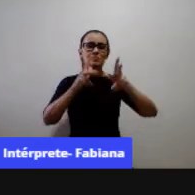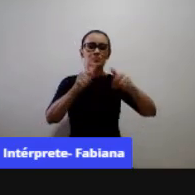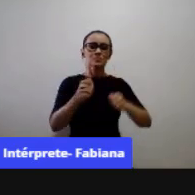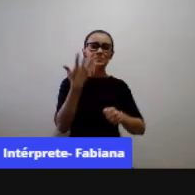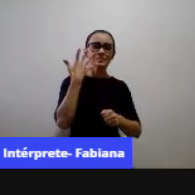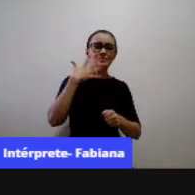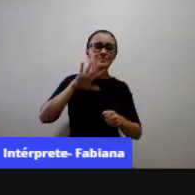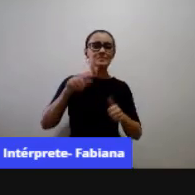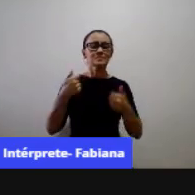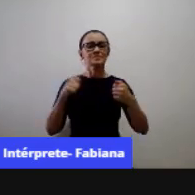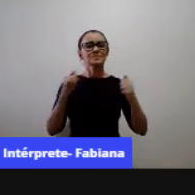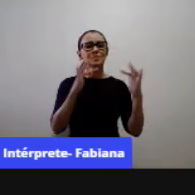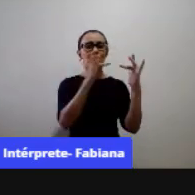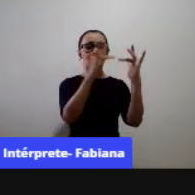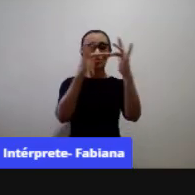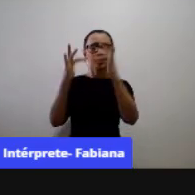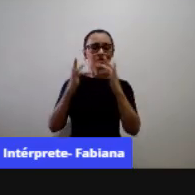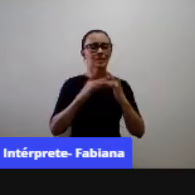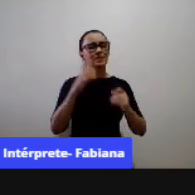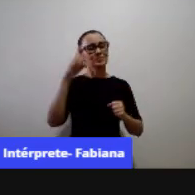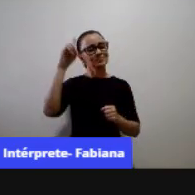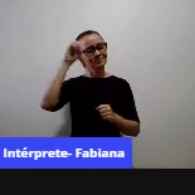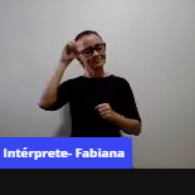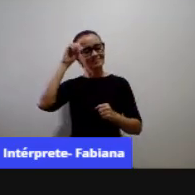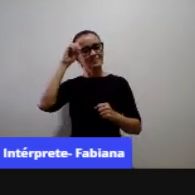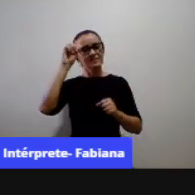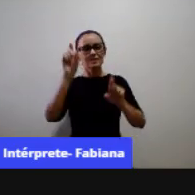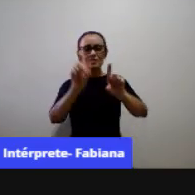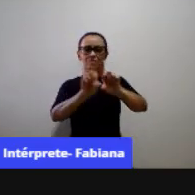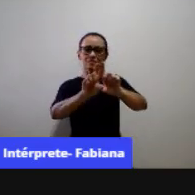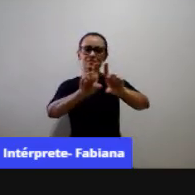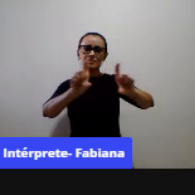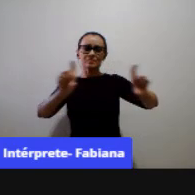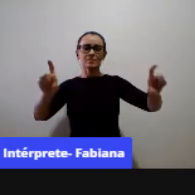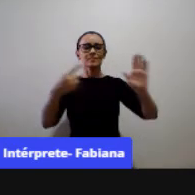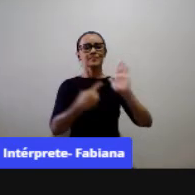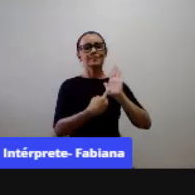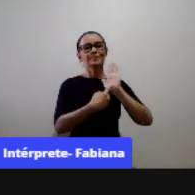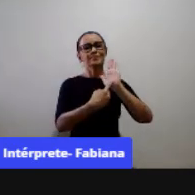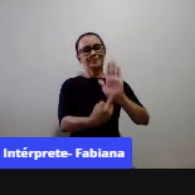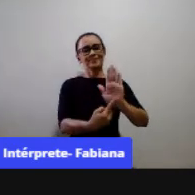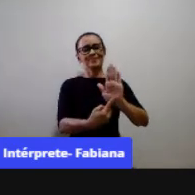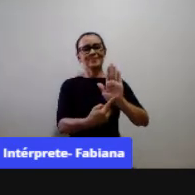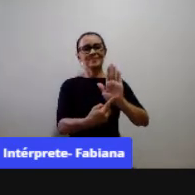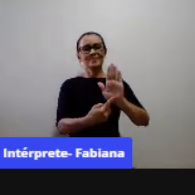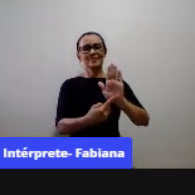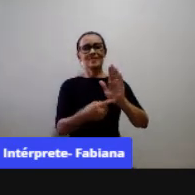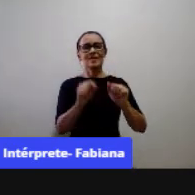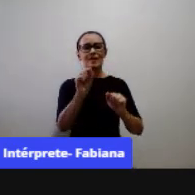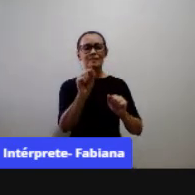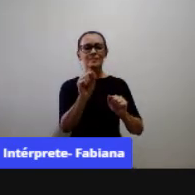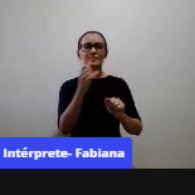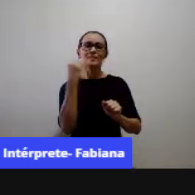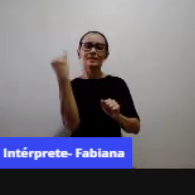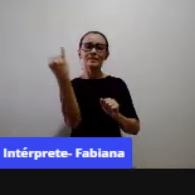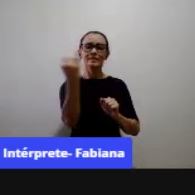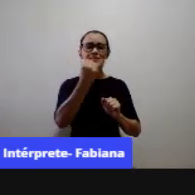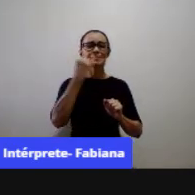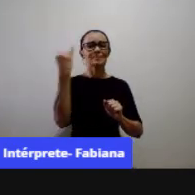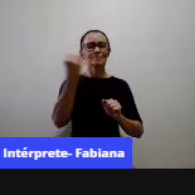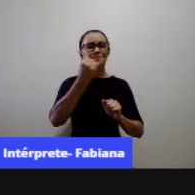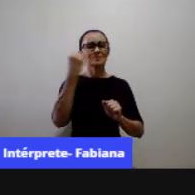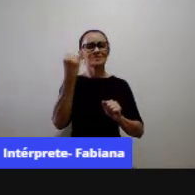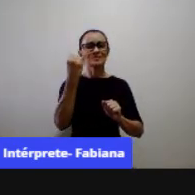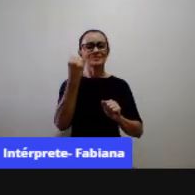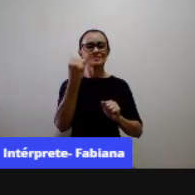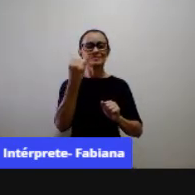diário. Então, essa frase vem hoje trazer realmente a importância da